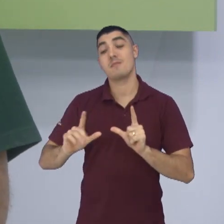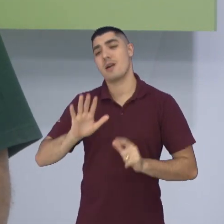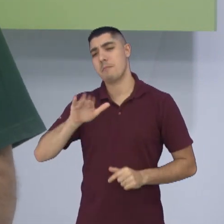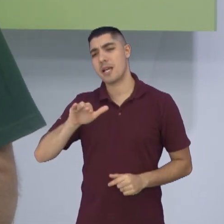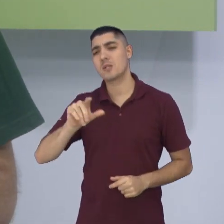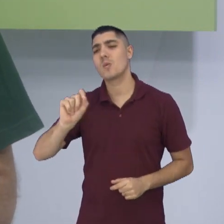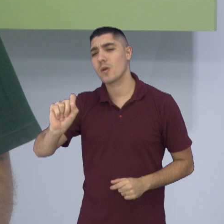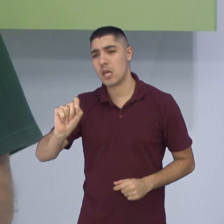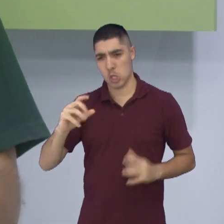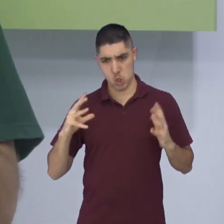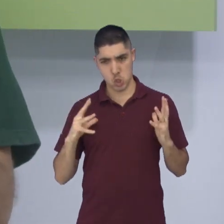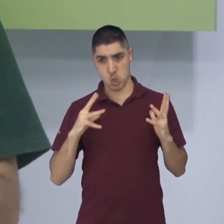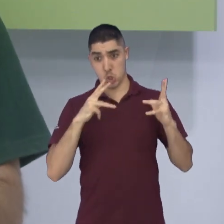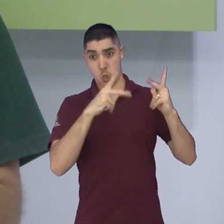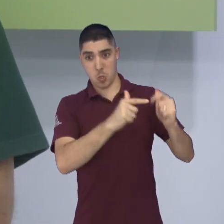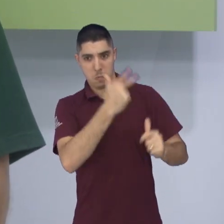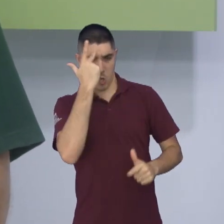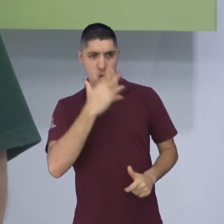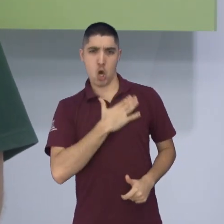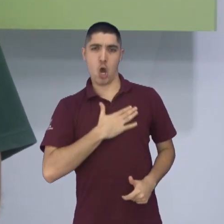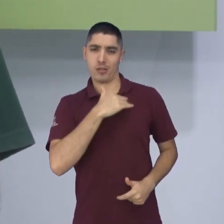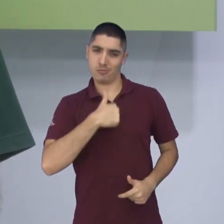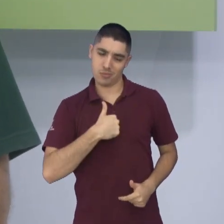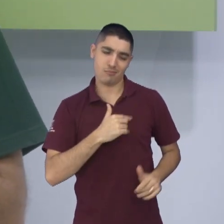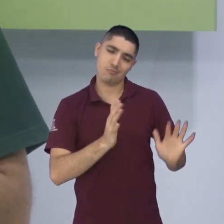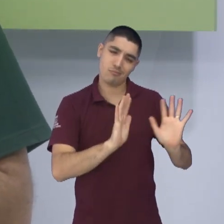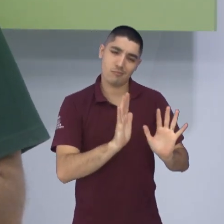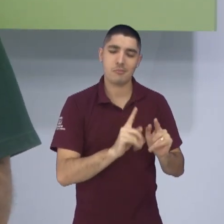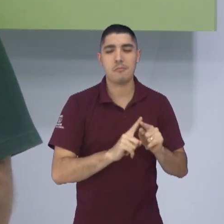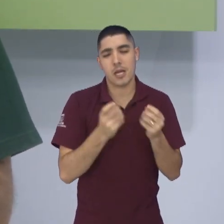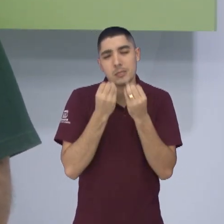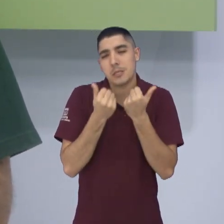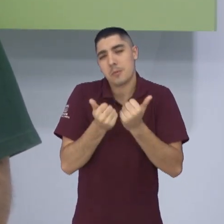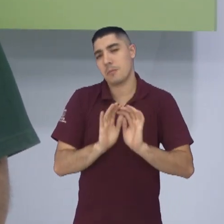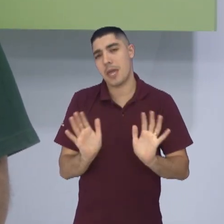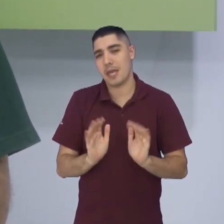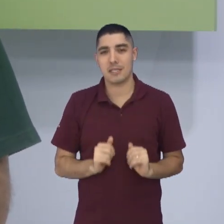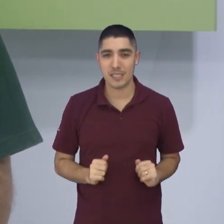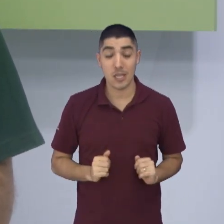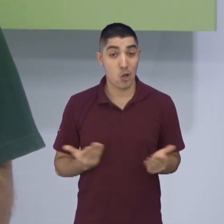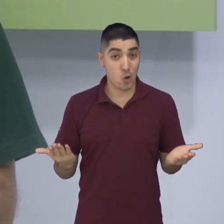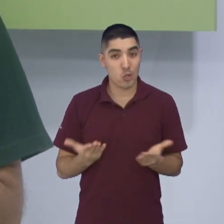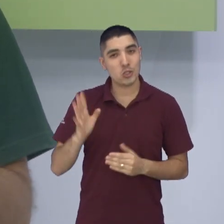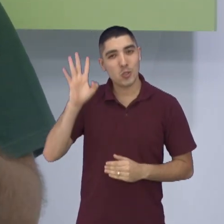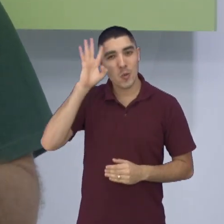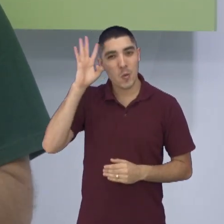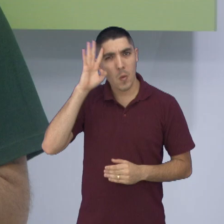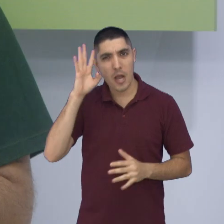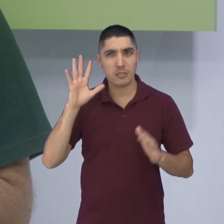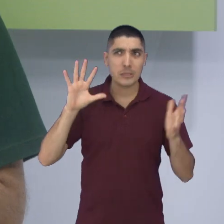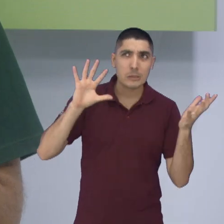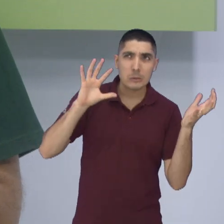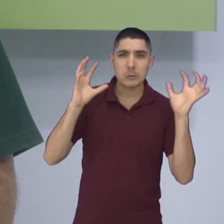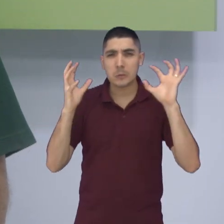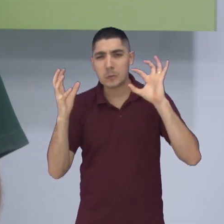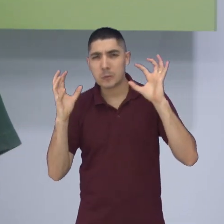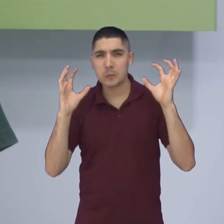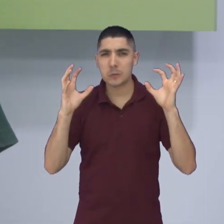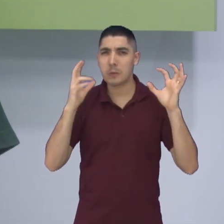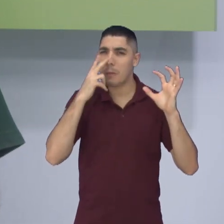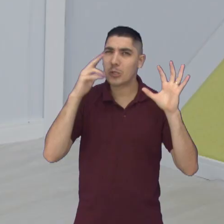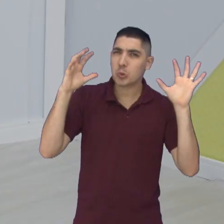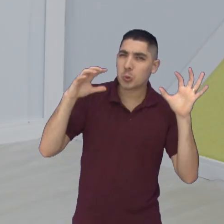que não é todo mundo, mas tudo bem. A gente vai começar esse programa hoje numa quarta-feira meio chumbrega, meio